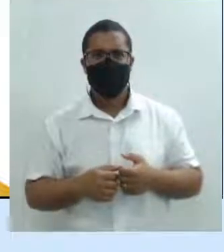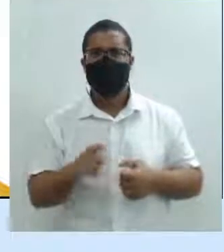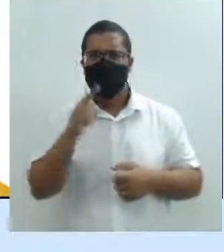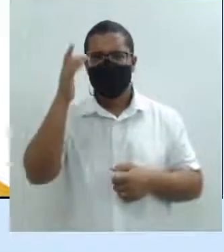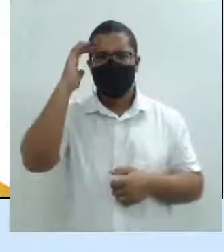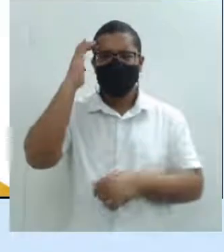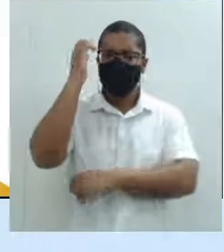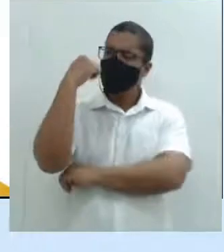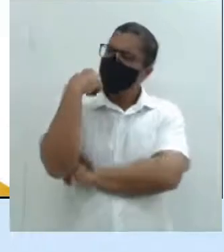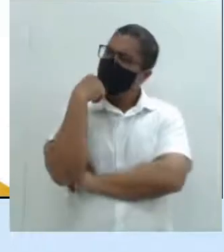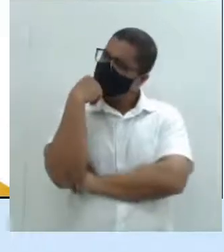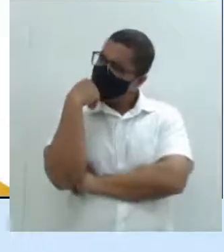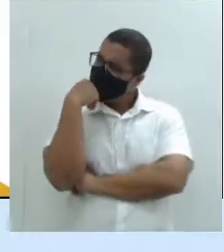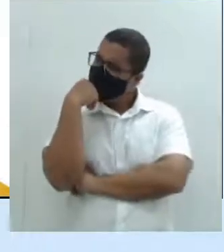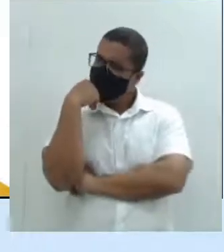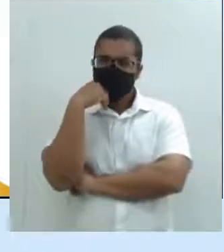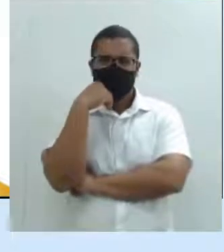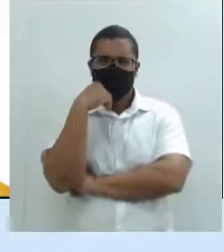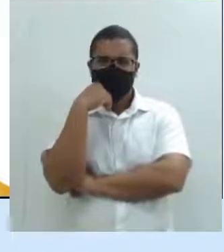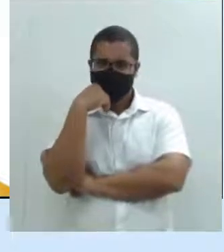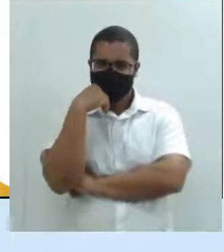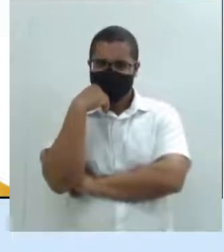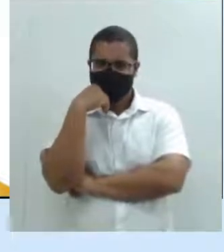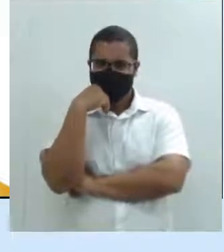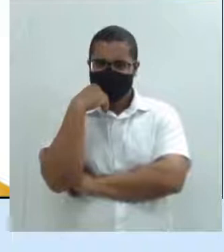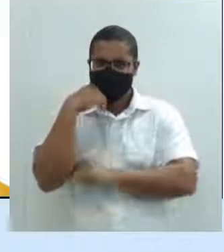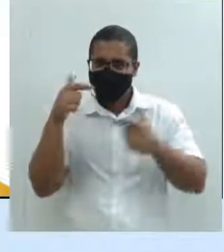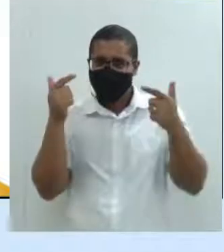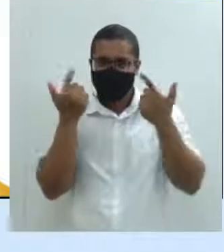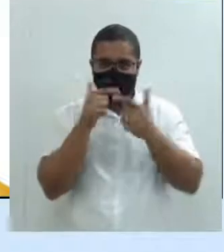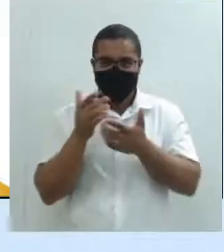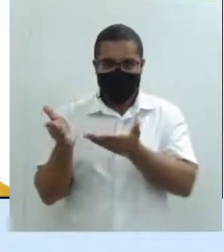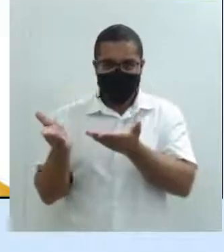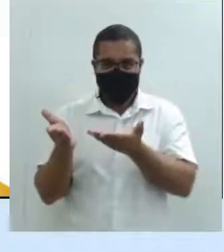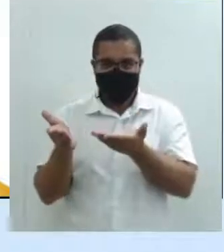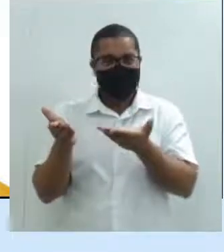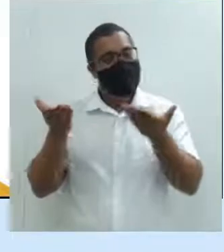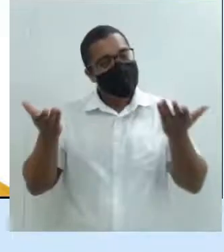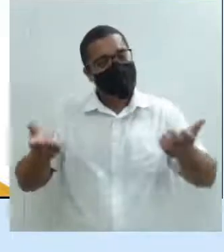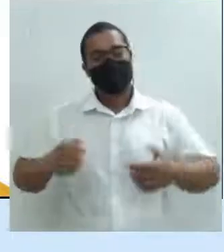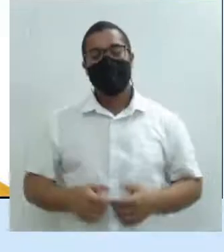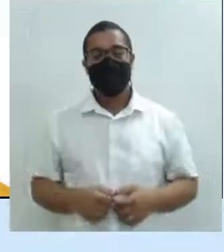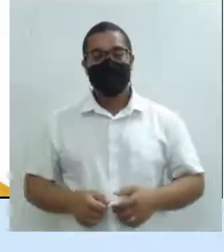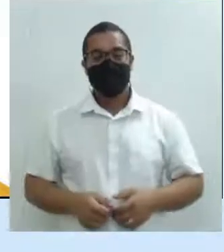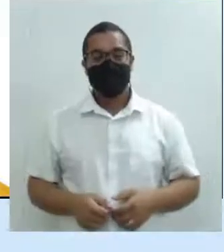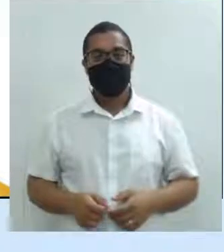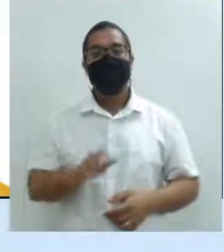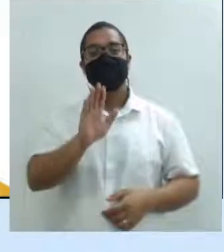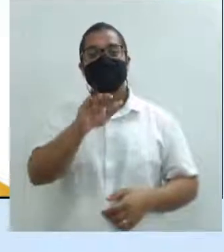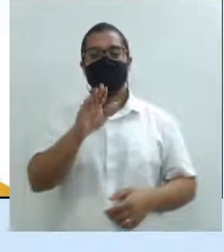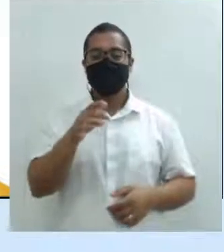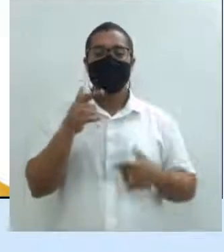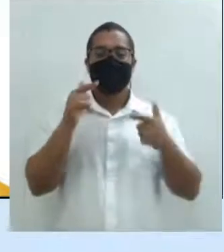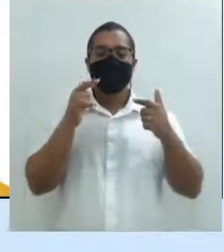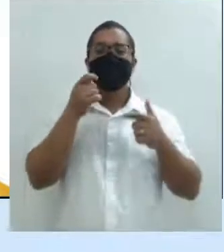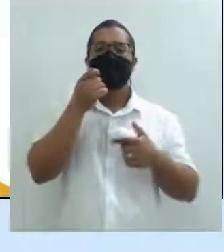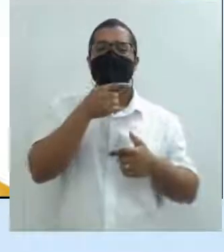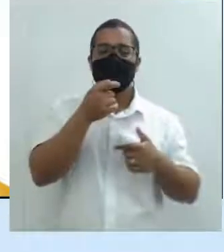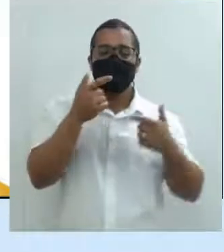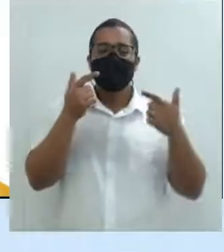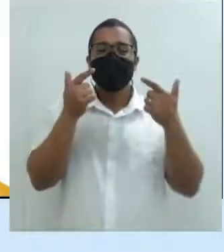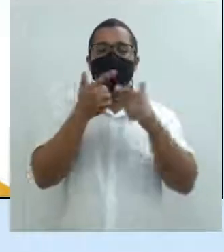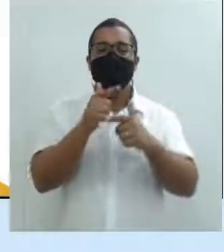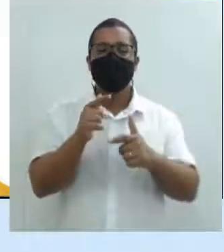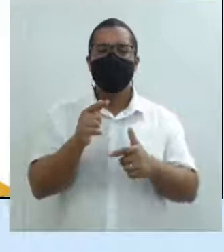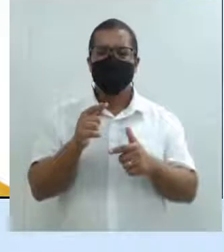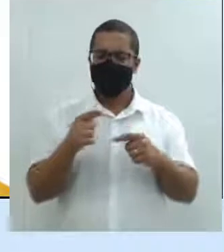tirinha? Divertida, não é? Pois bem, Onde é que está o humor presente